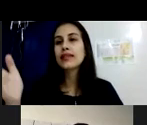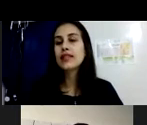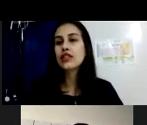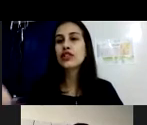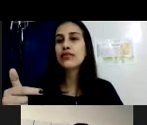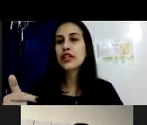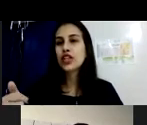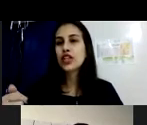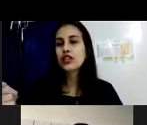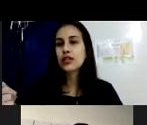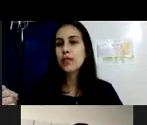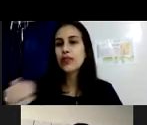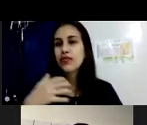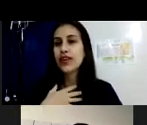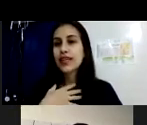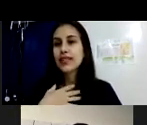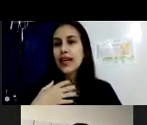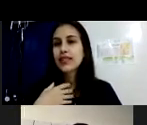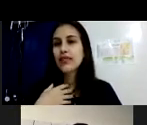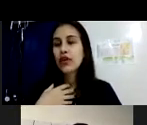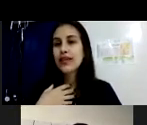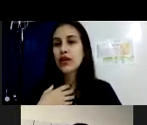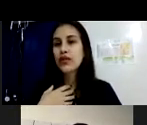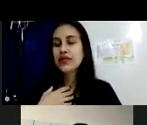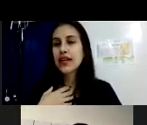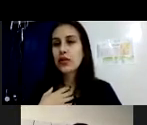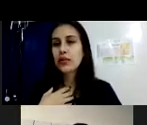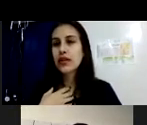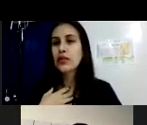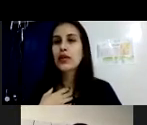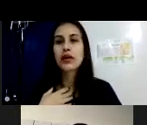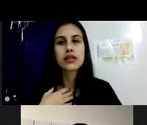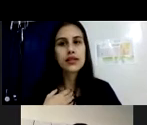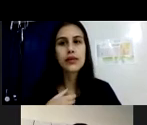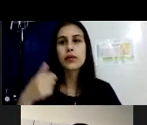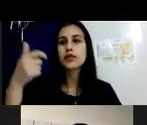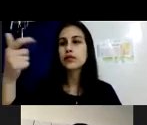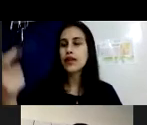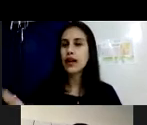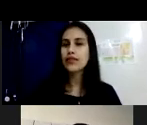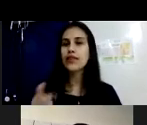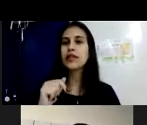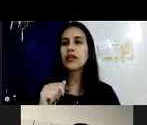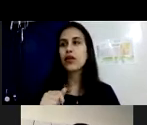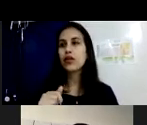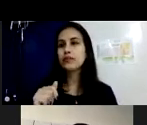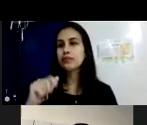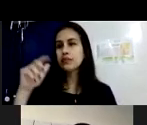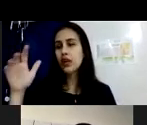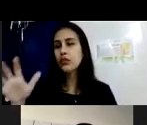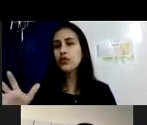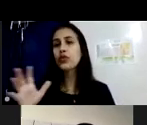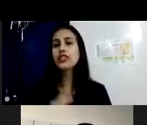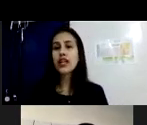Maria está sentindo vertigens. Essa informação vai ficar só comigo? Não, eu preciso falar com a família.